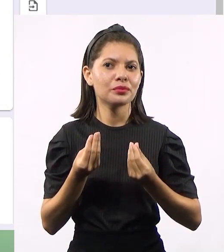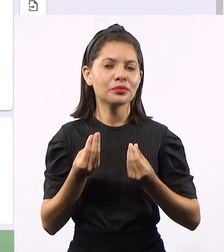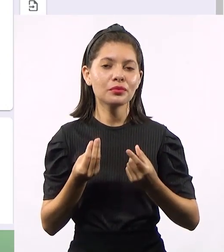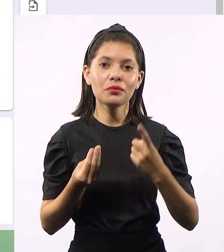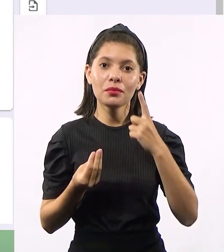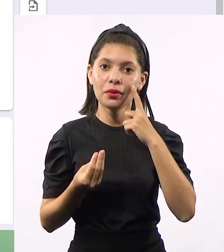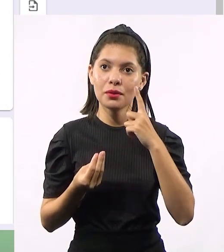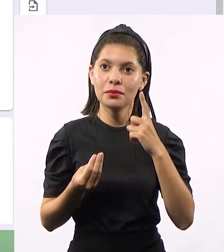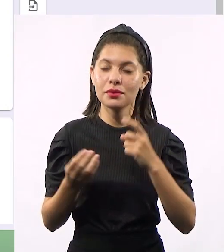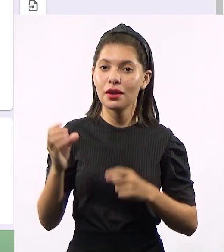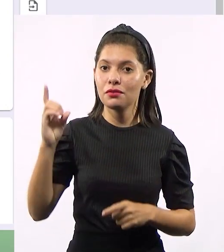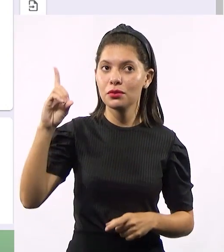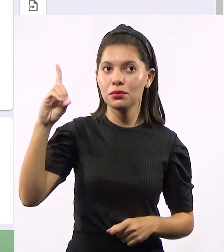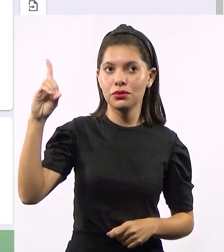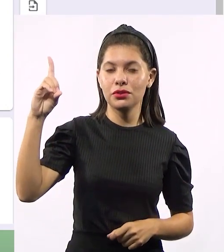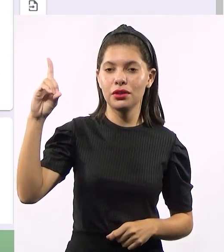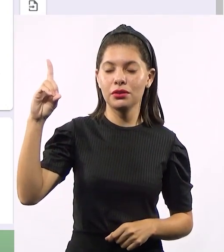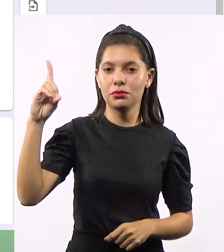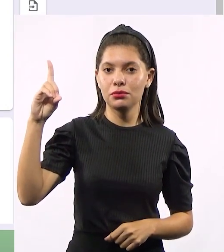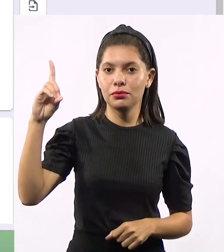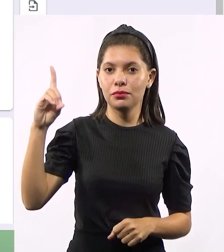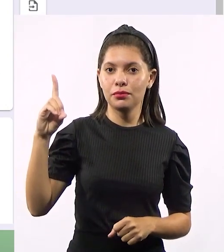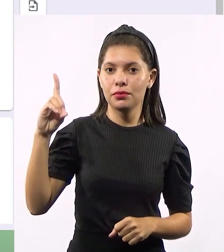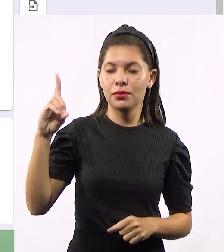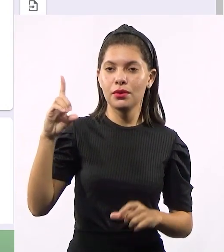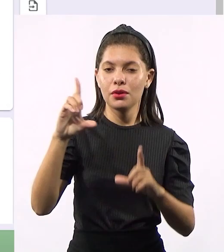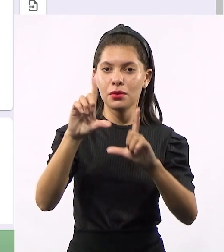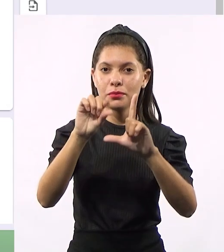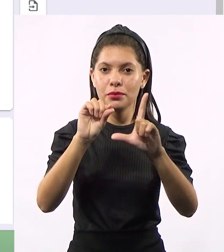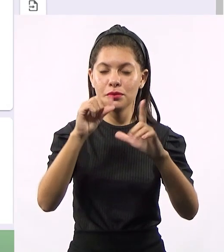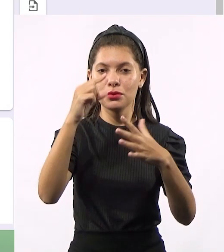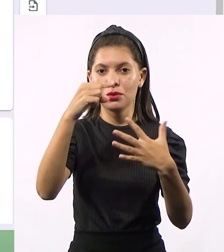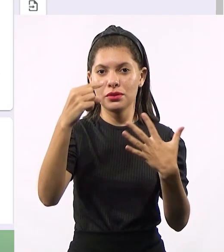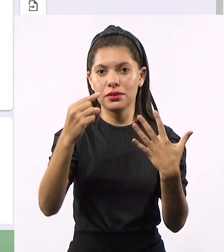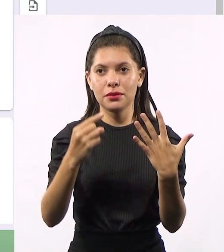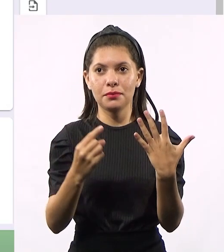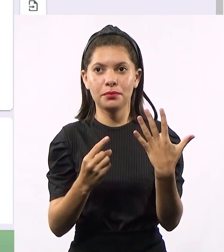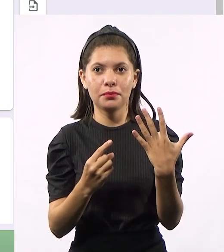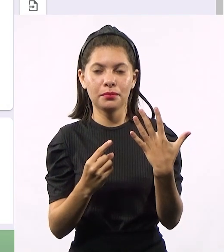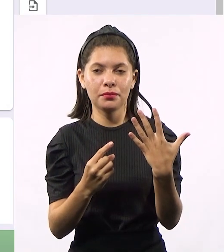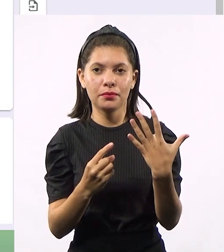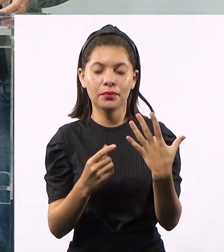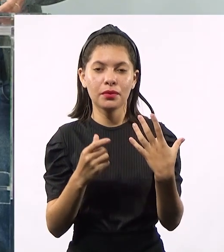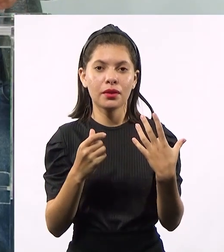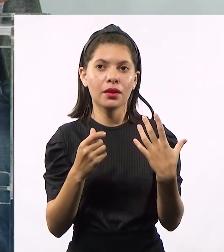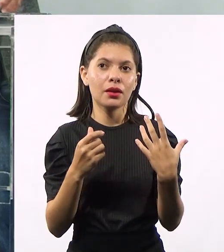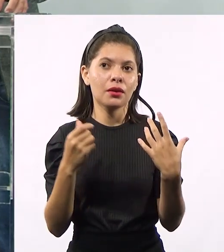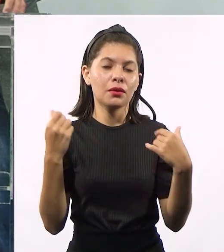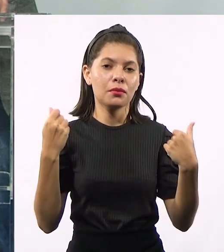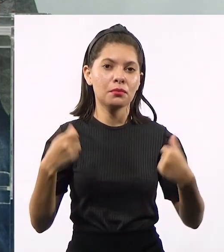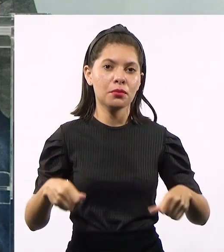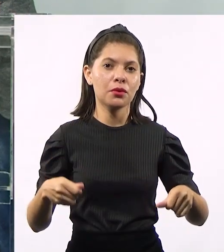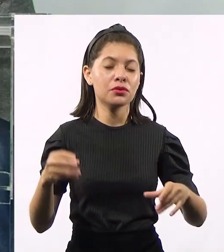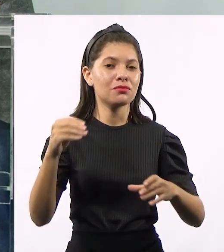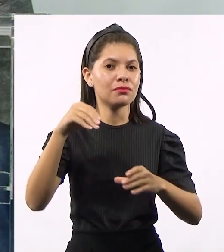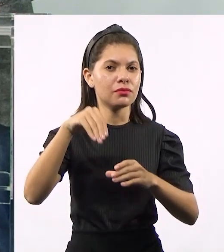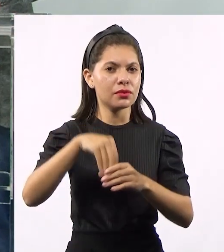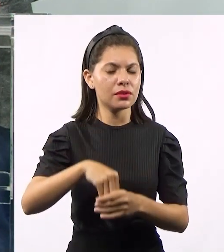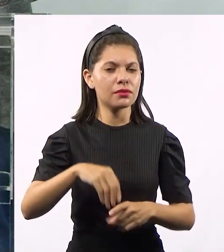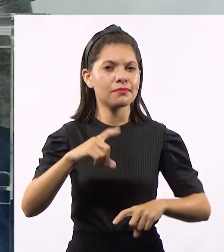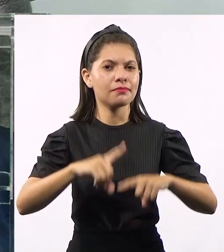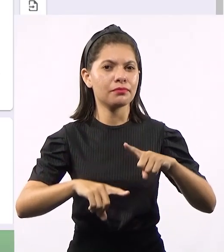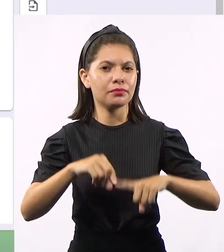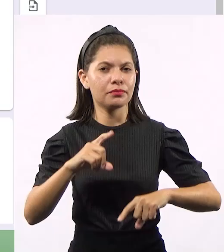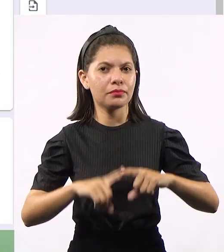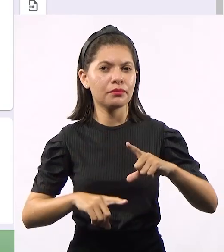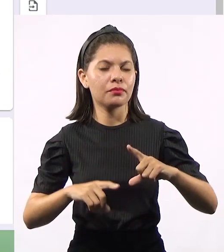no canto superior direito, eu tenho algumas opções. Primeira delas, complementos, que aí eu posso inserir mais ferramentas dentro do Google